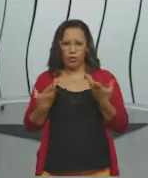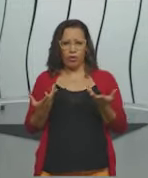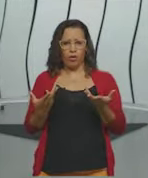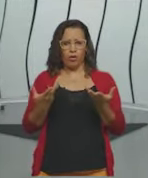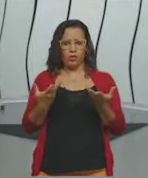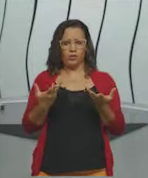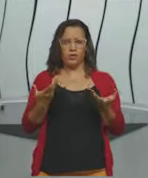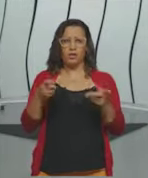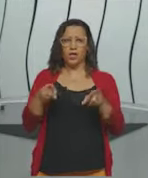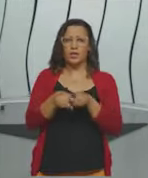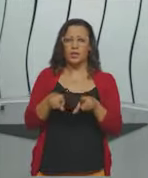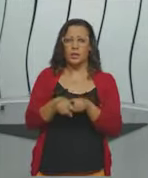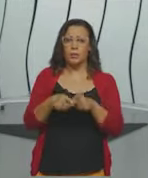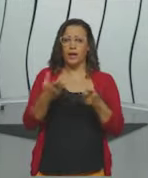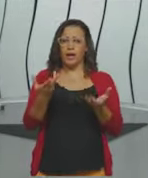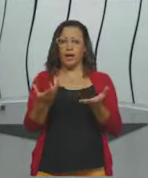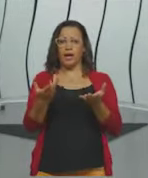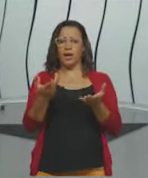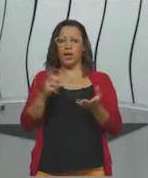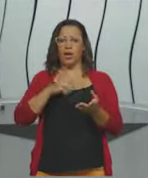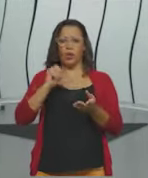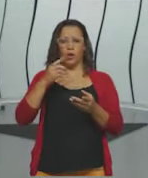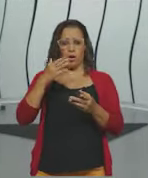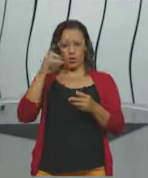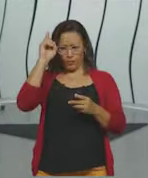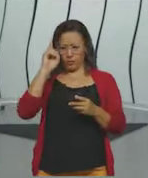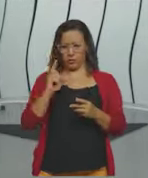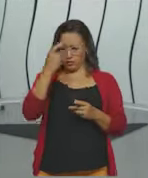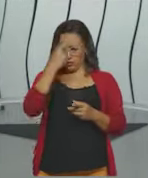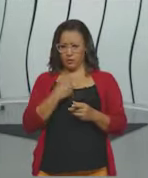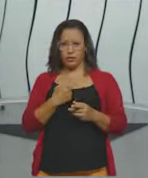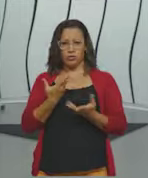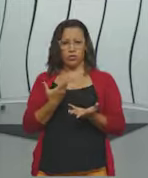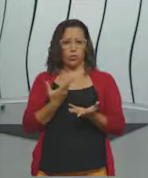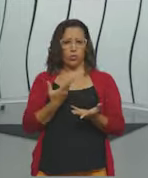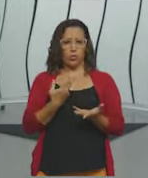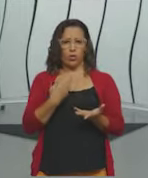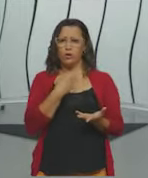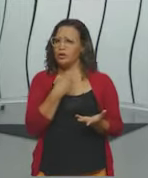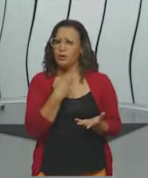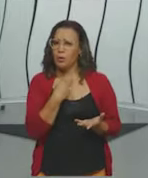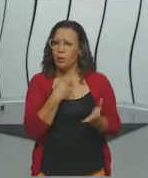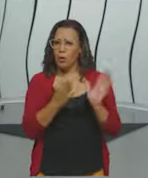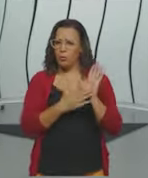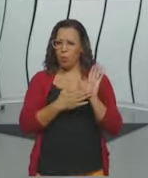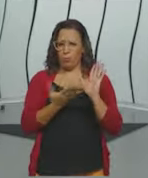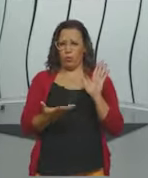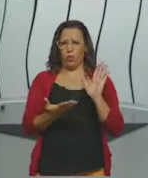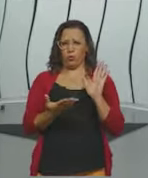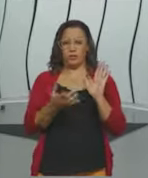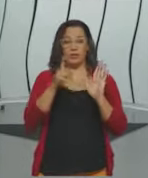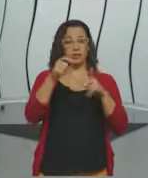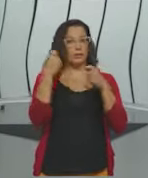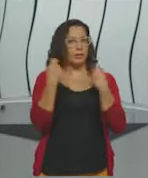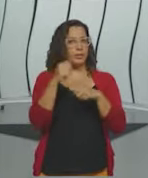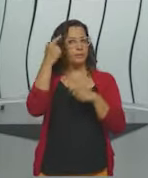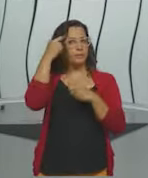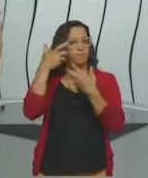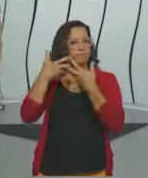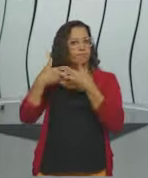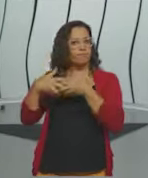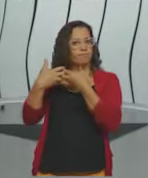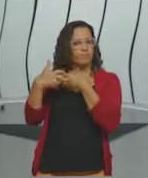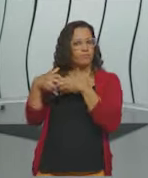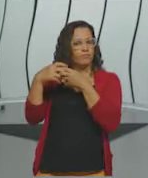isso fere a dignidade das pessoas. Então, não pode colocar esse tipo de proposta. Você precisa de pensar